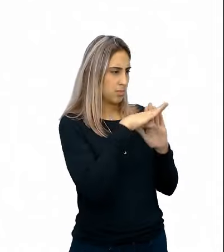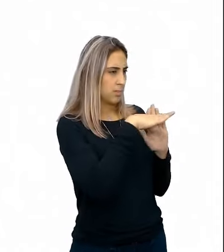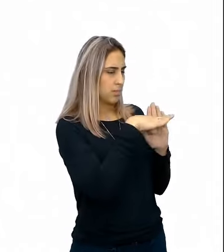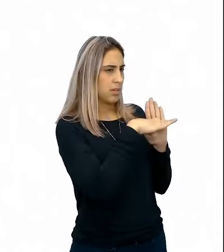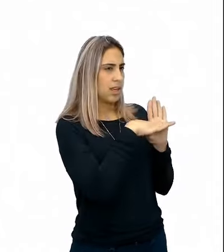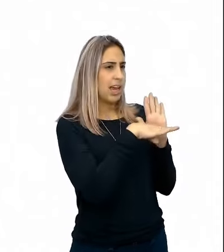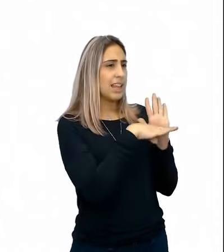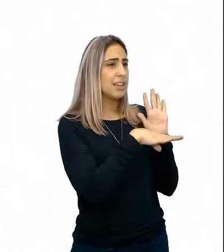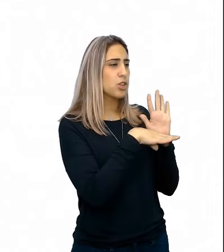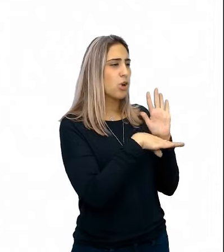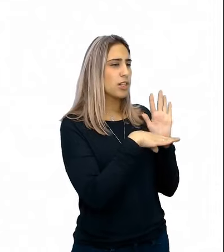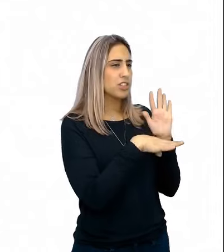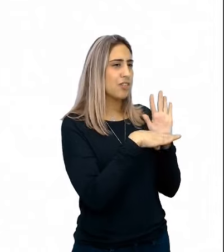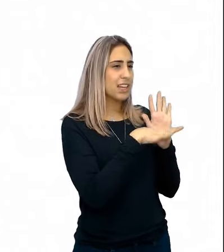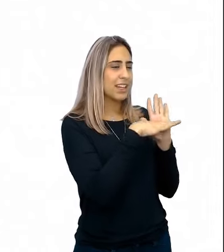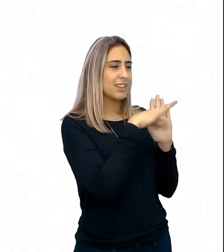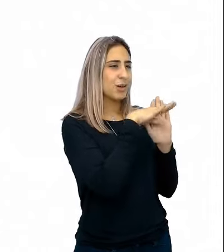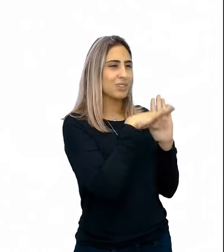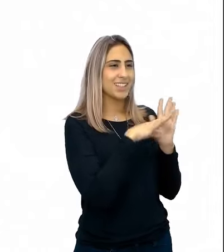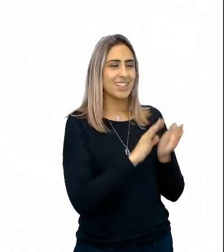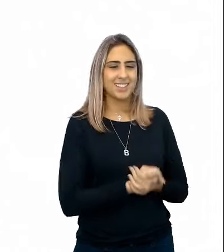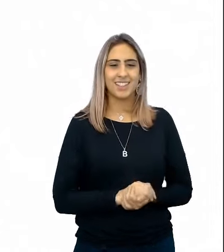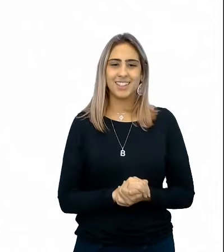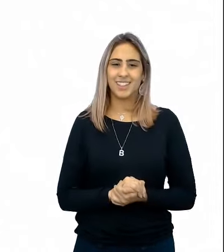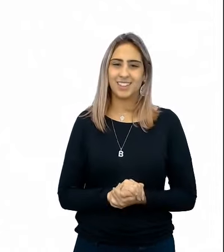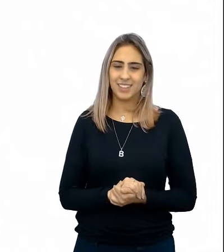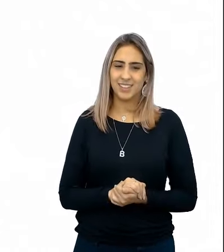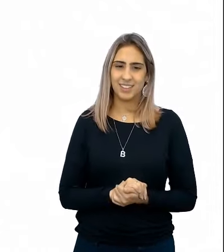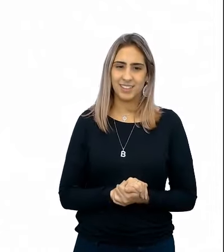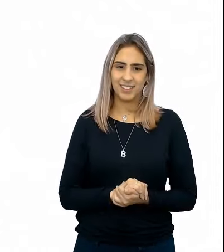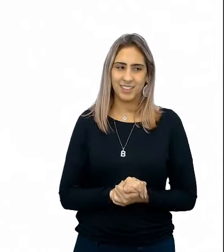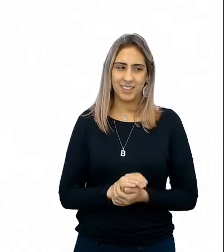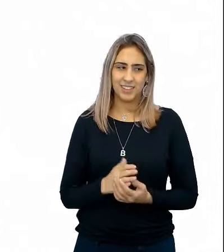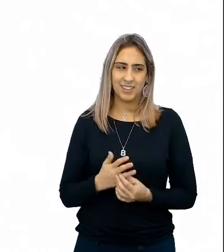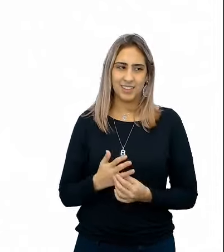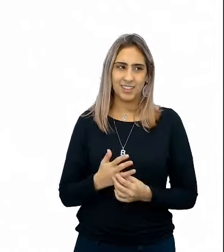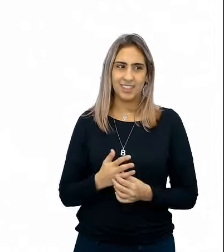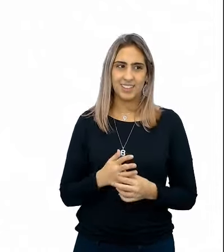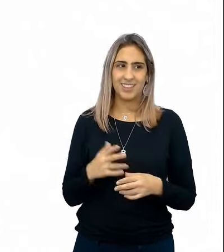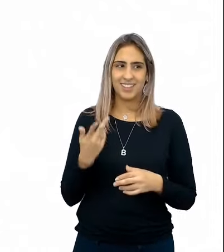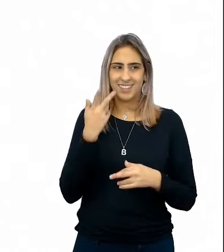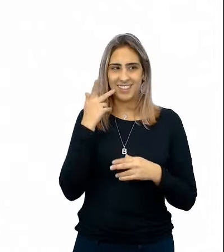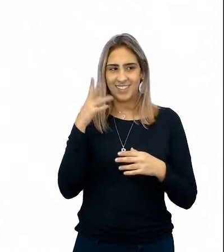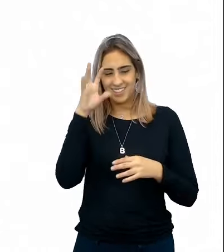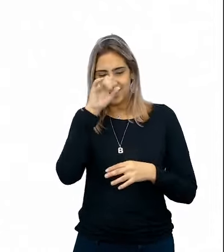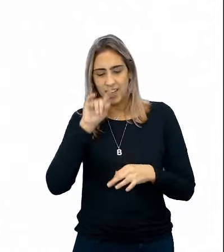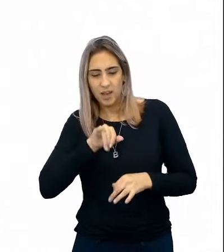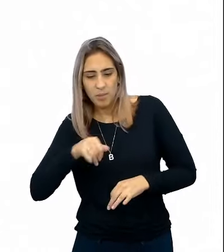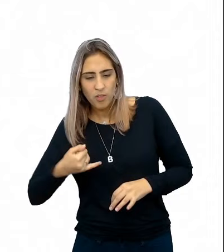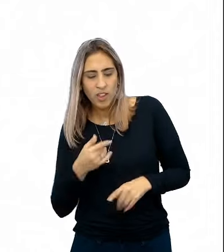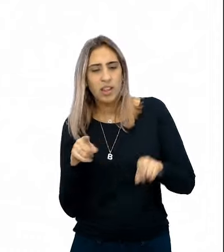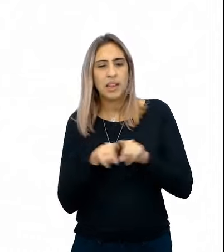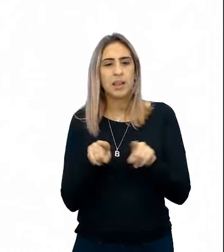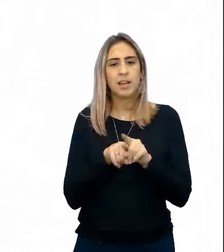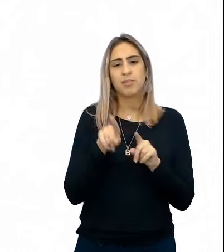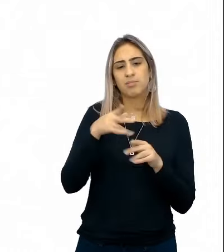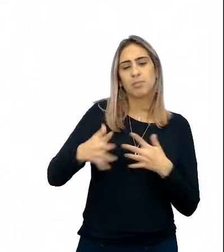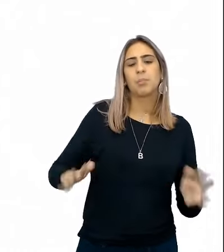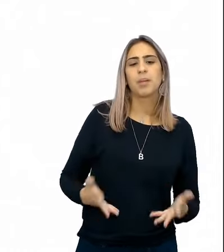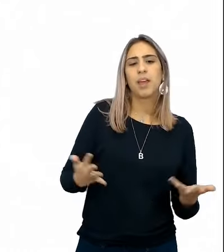língua. E para isso, ele tem que saber ler matematicamente também. No item